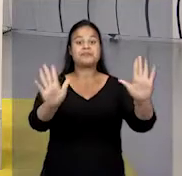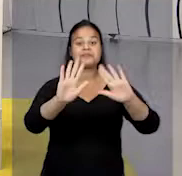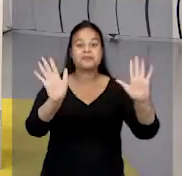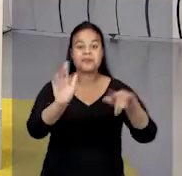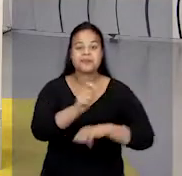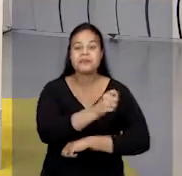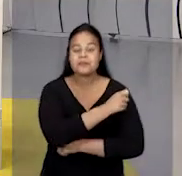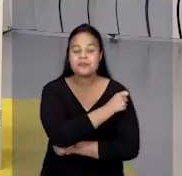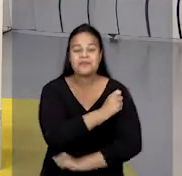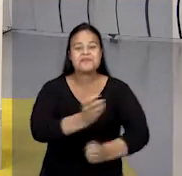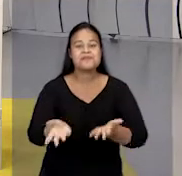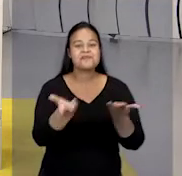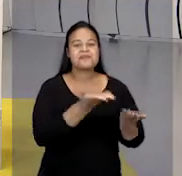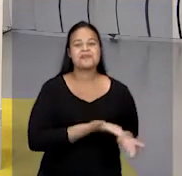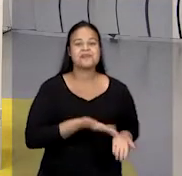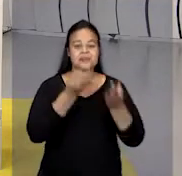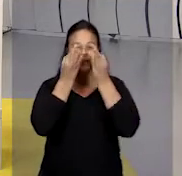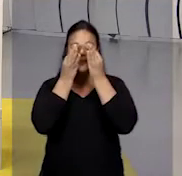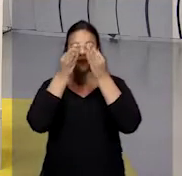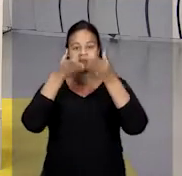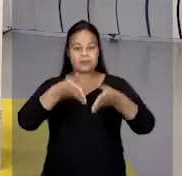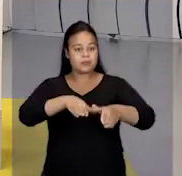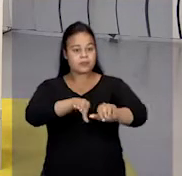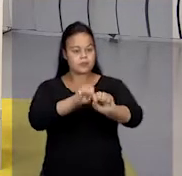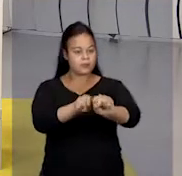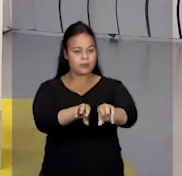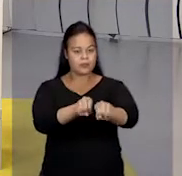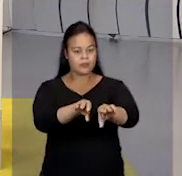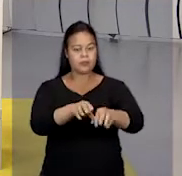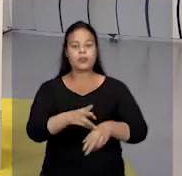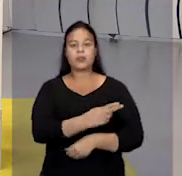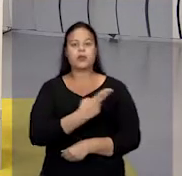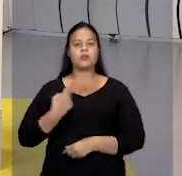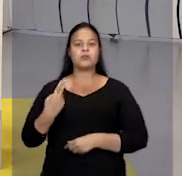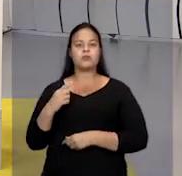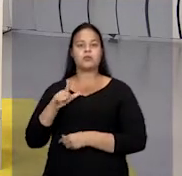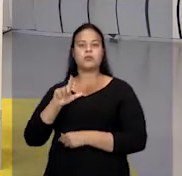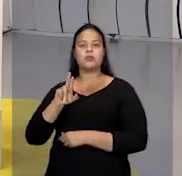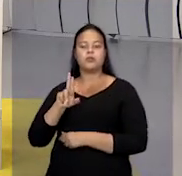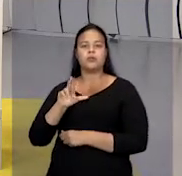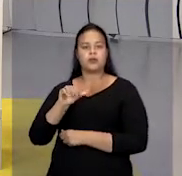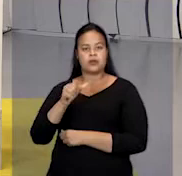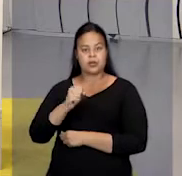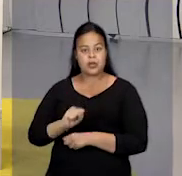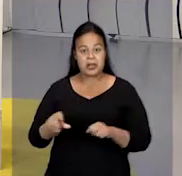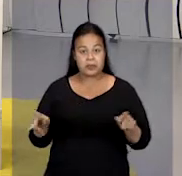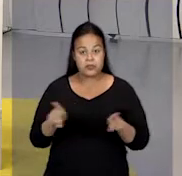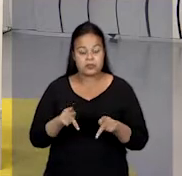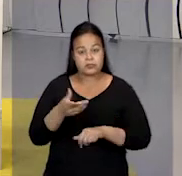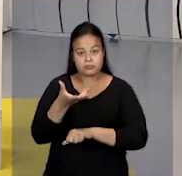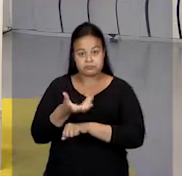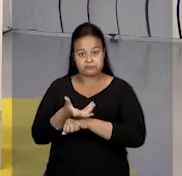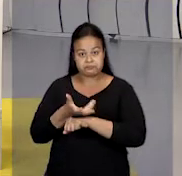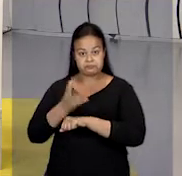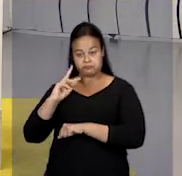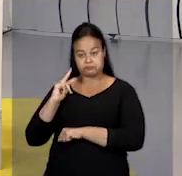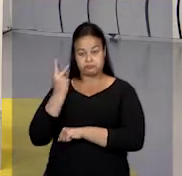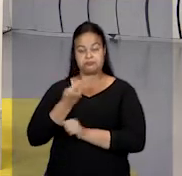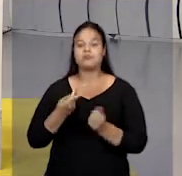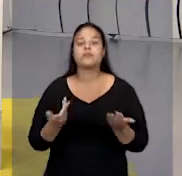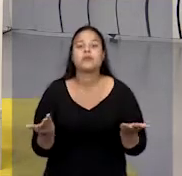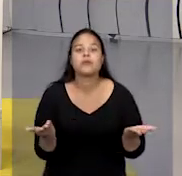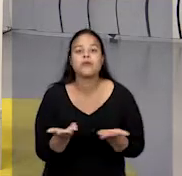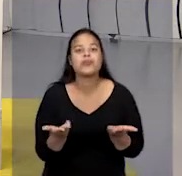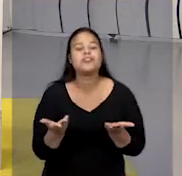Olá, estudante! Seja bem-vindo ao Se Liga na Educação. Meu nome é Lucas Scarano, eu sou professor de História e hoje